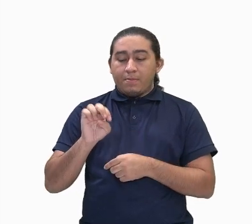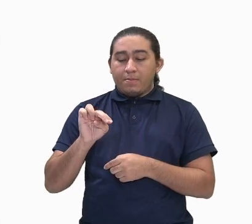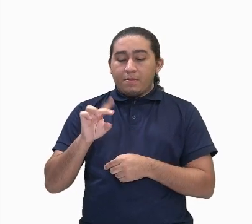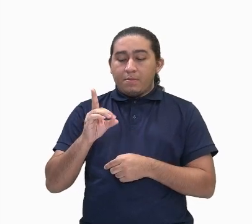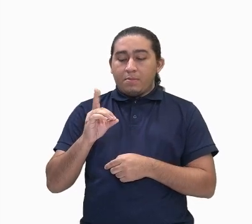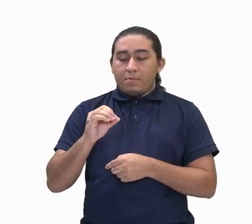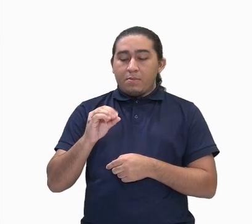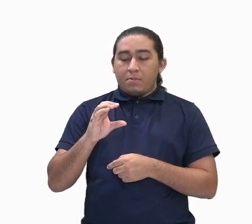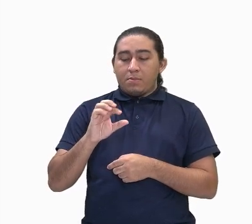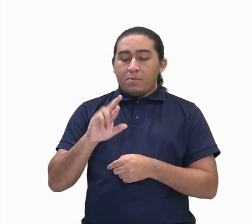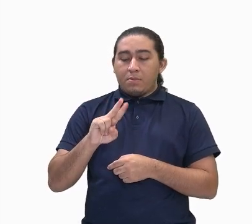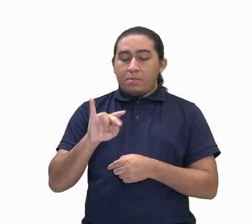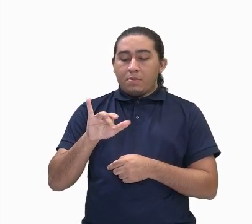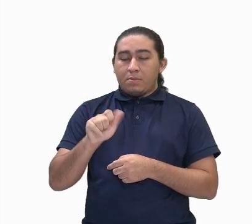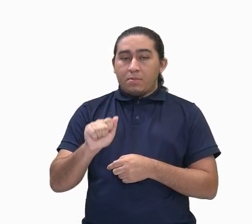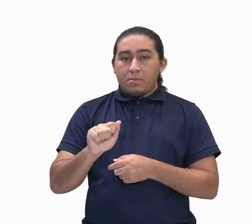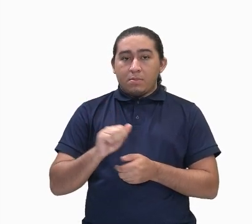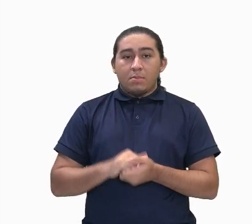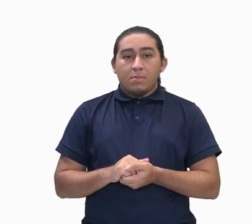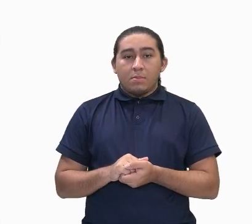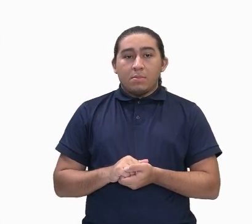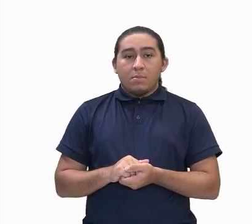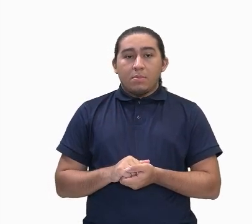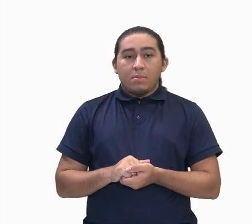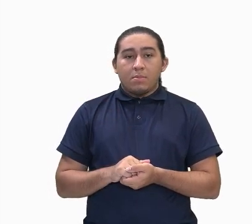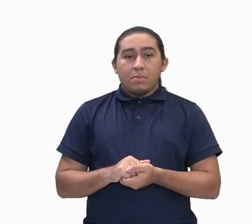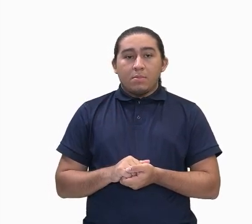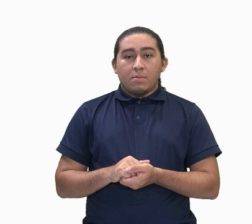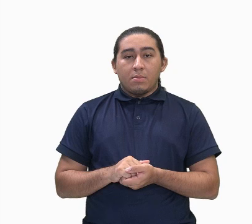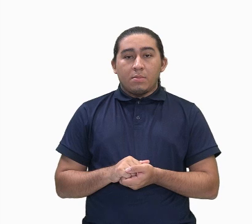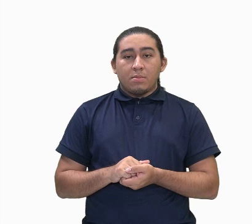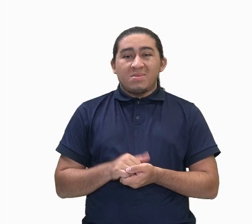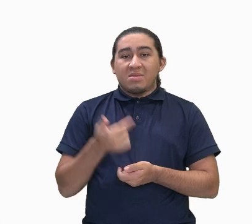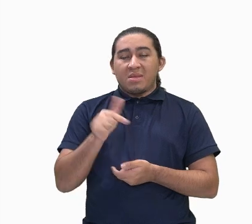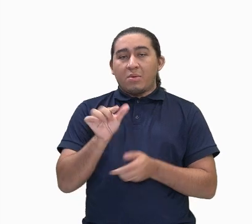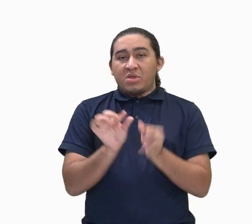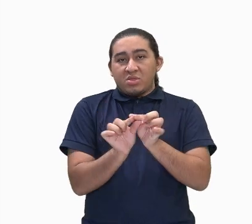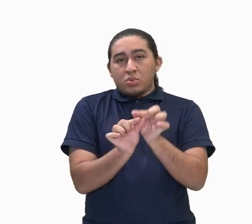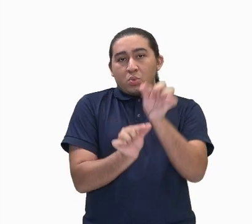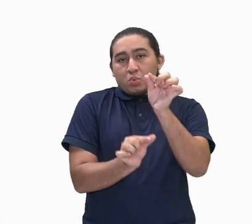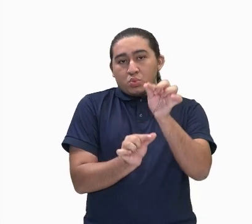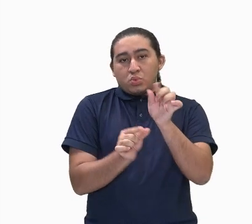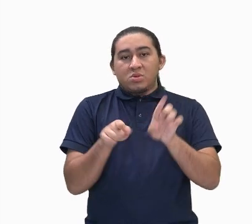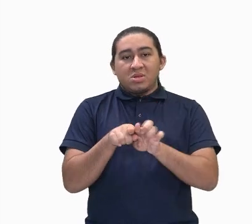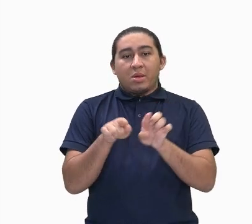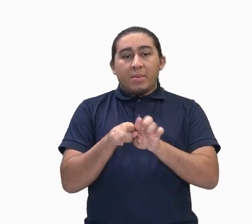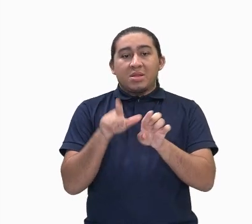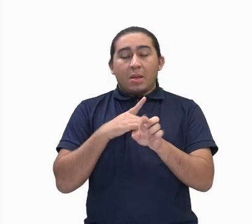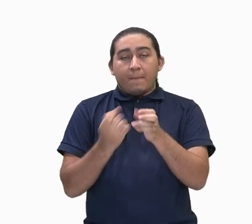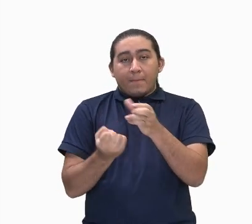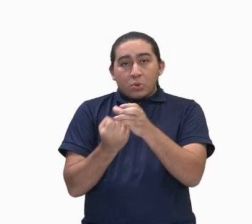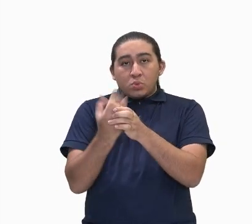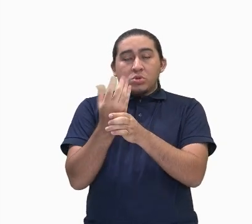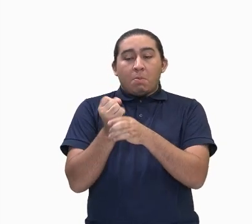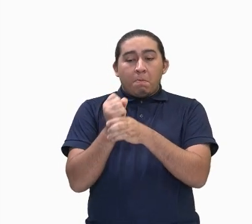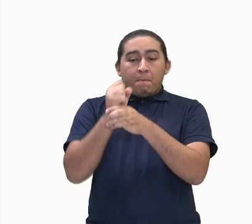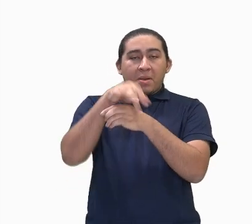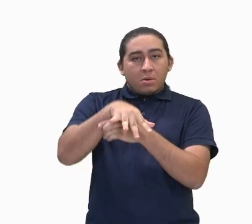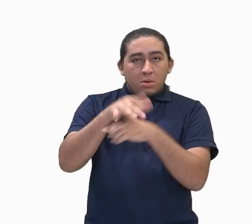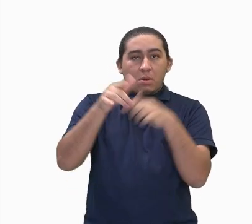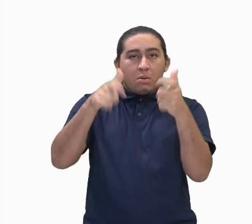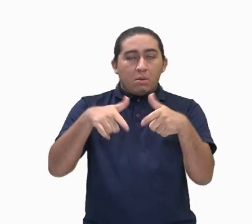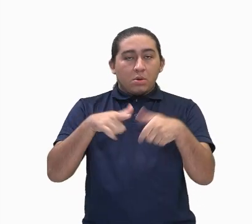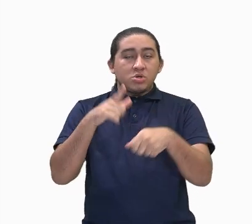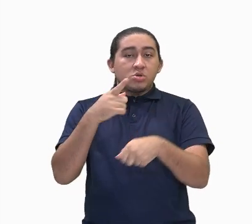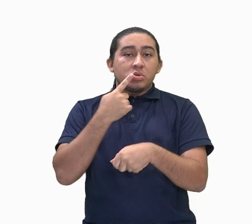endócrina. São glândulas sem ductos que produzem secreções lançadas diretamente no sangue, como